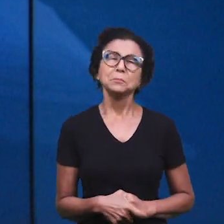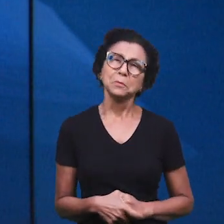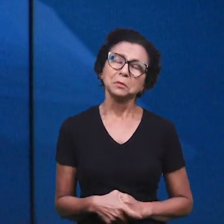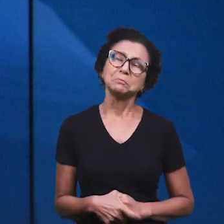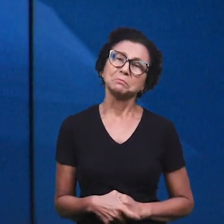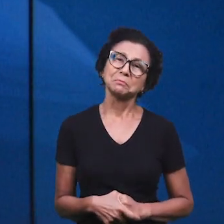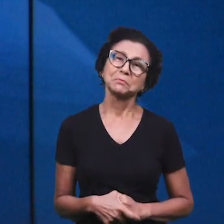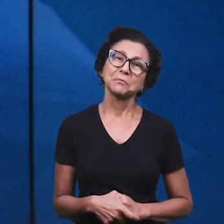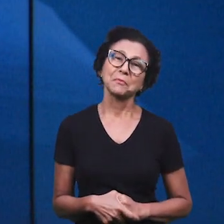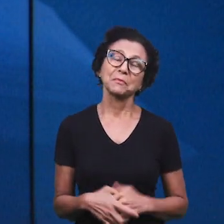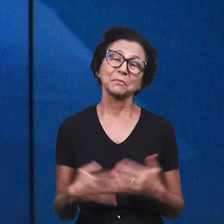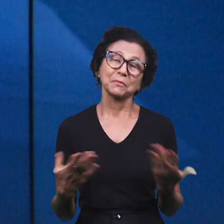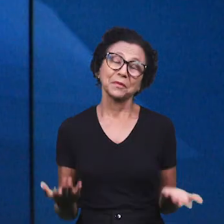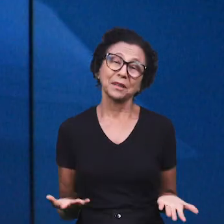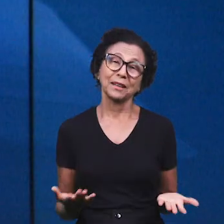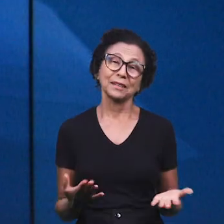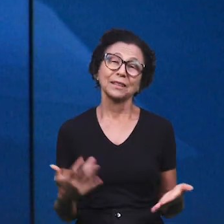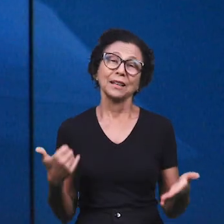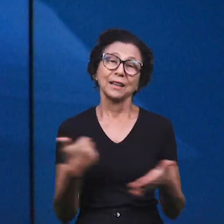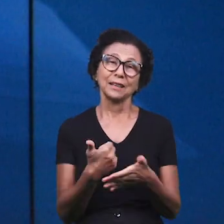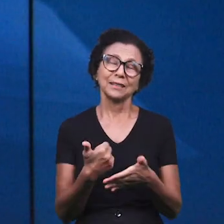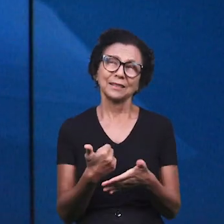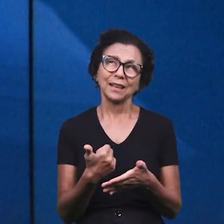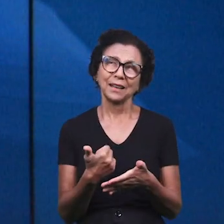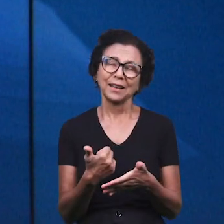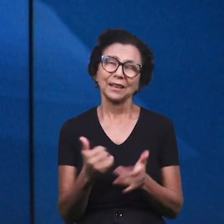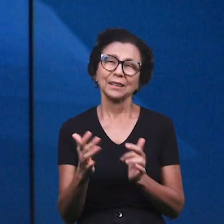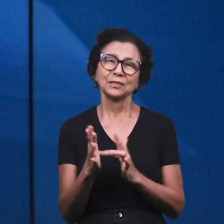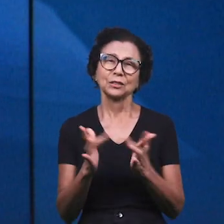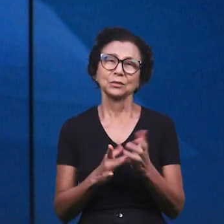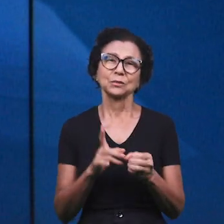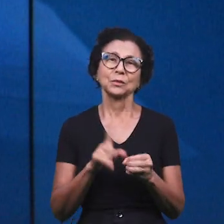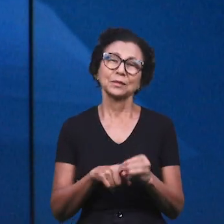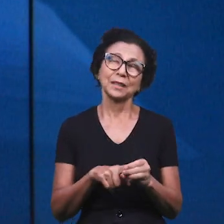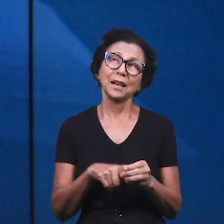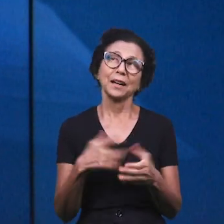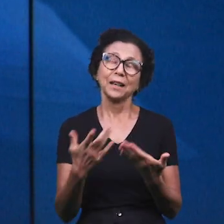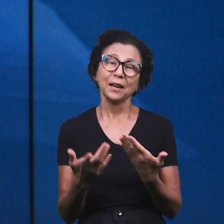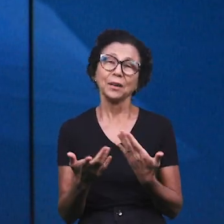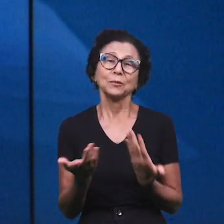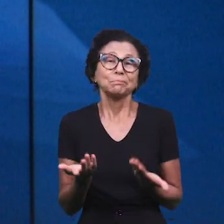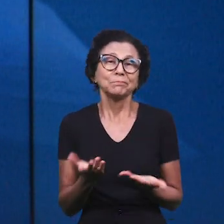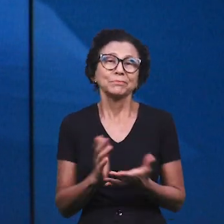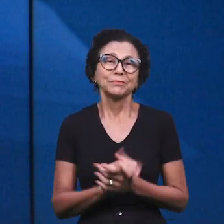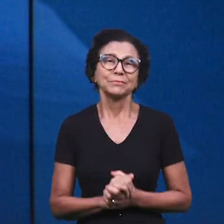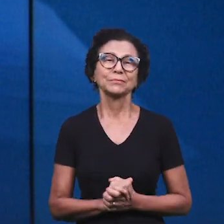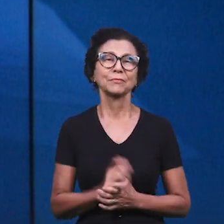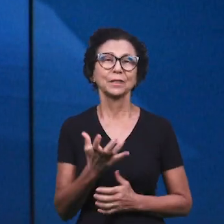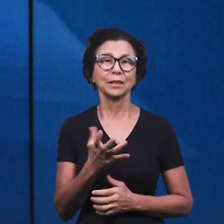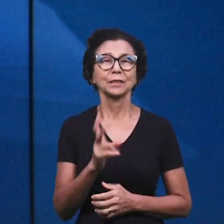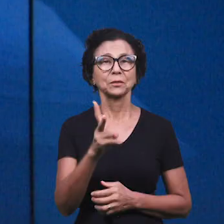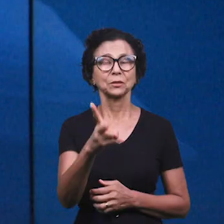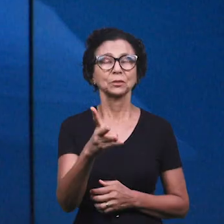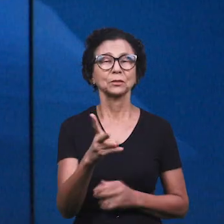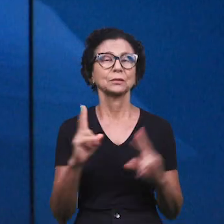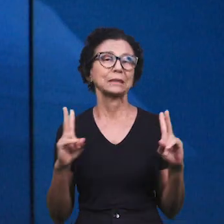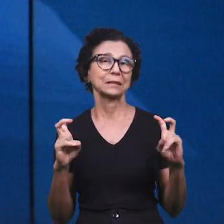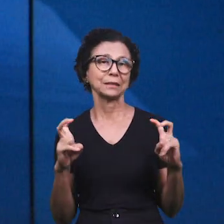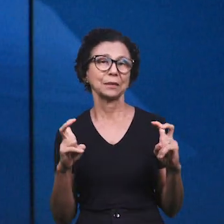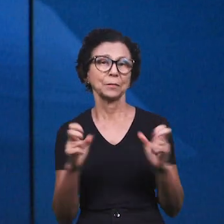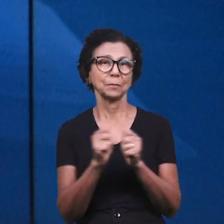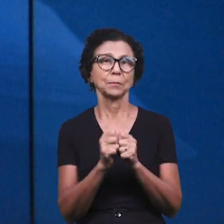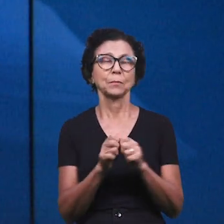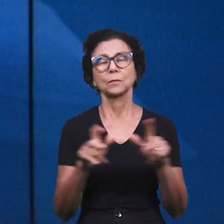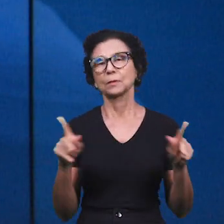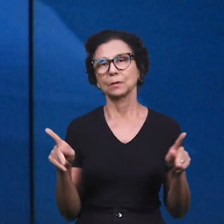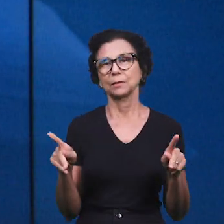tema até Jesus voltar. Mas nós estamos então estudando neste tema o livro de Apocalipse, porque